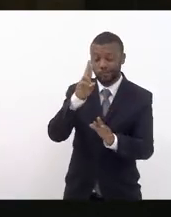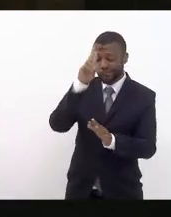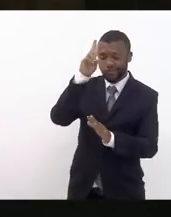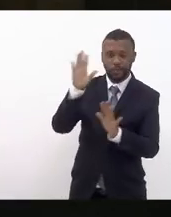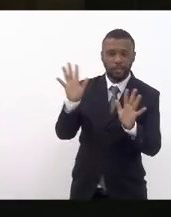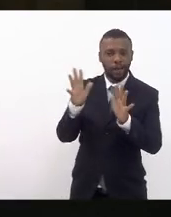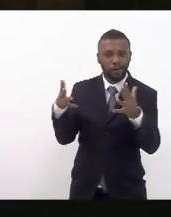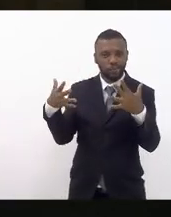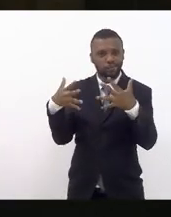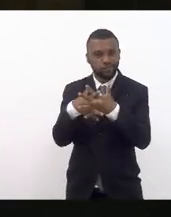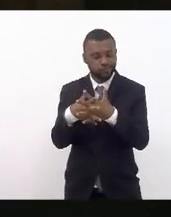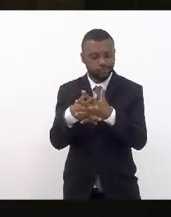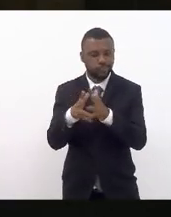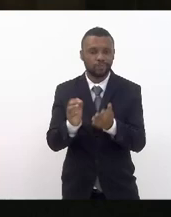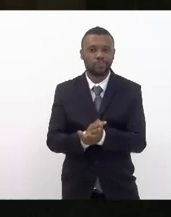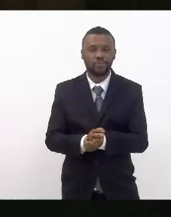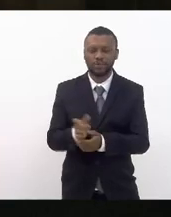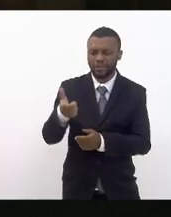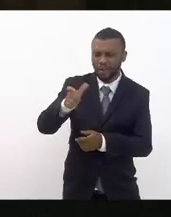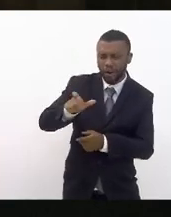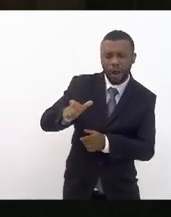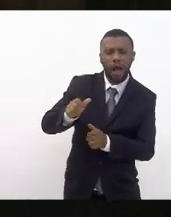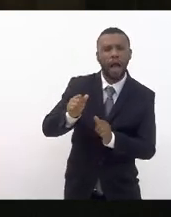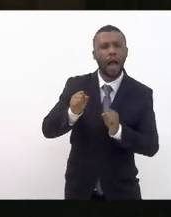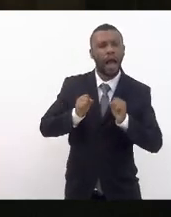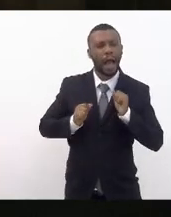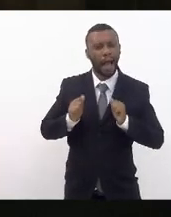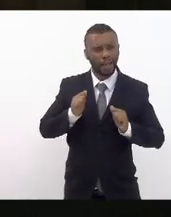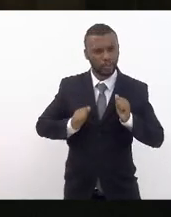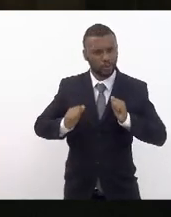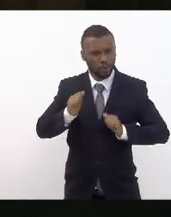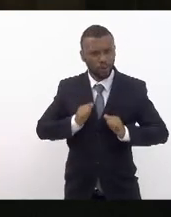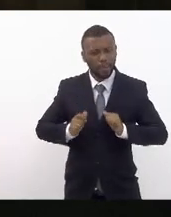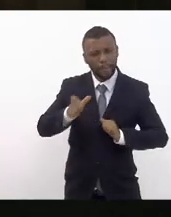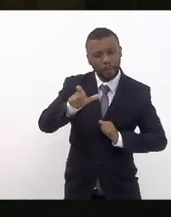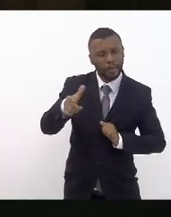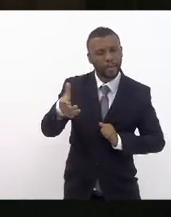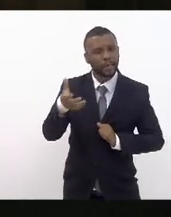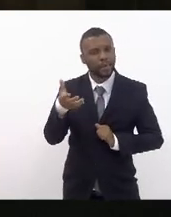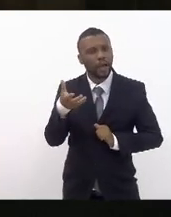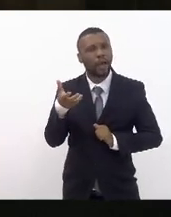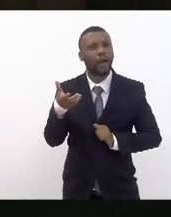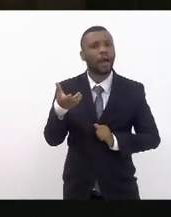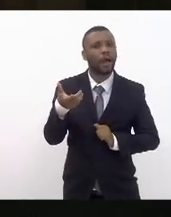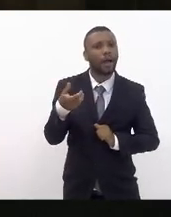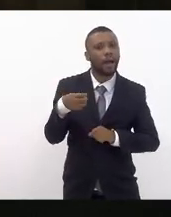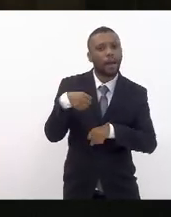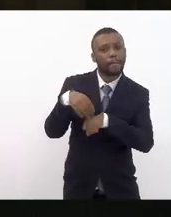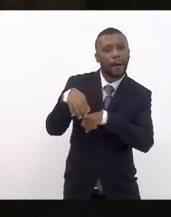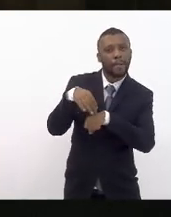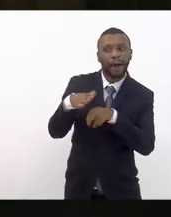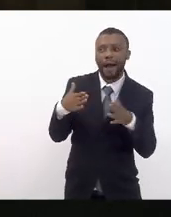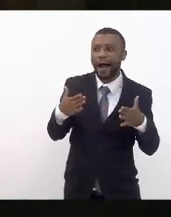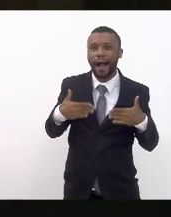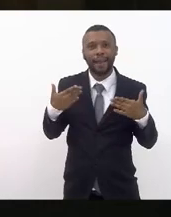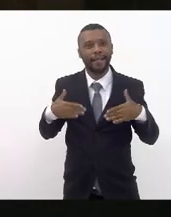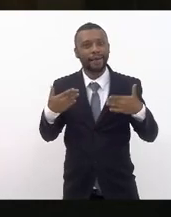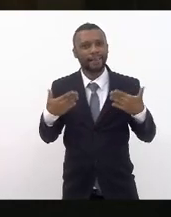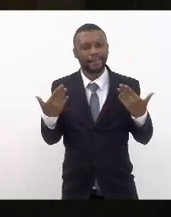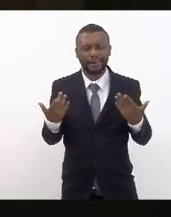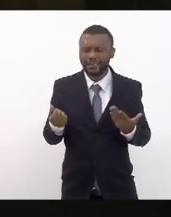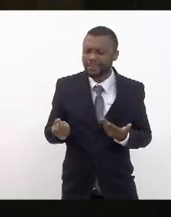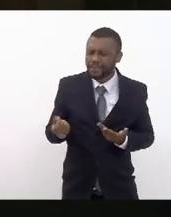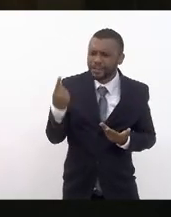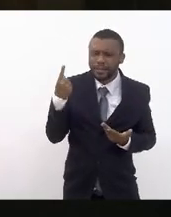Deus, com atores, com pessoas que falam que quer levar alegria às pessoas, que alegria é